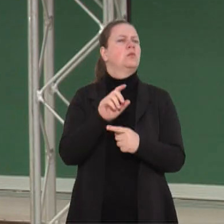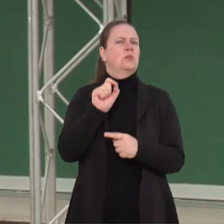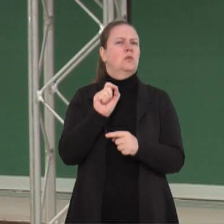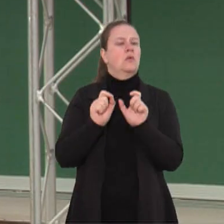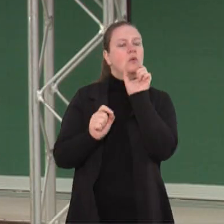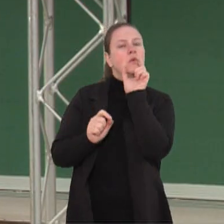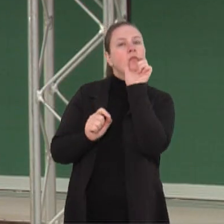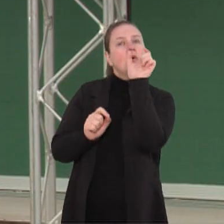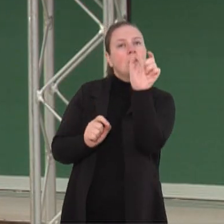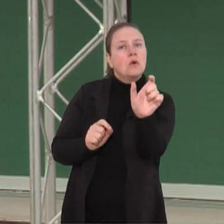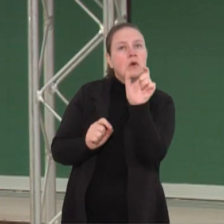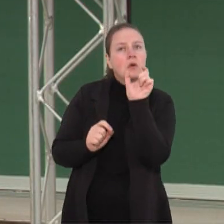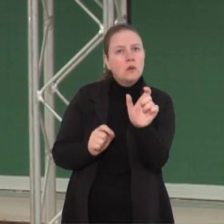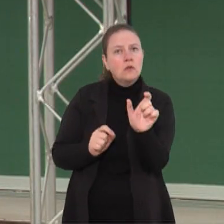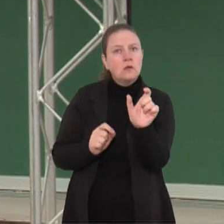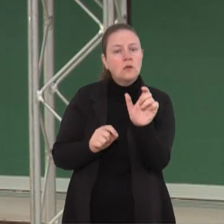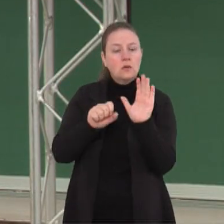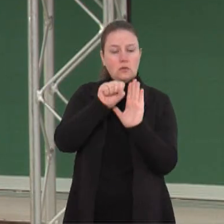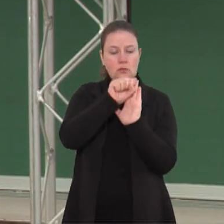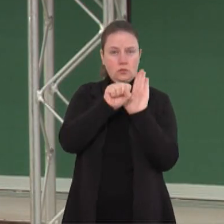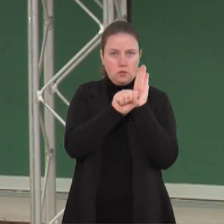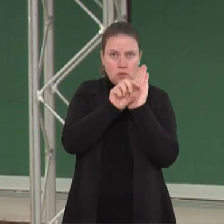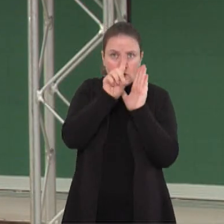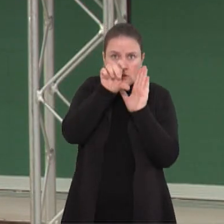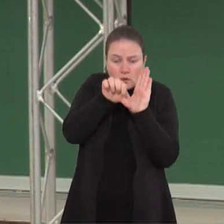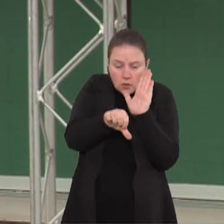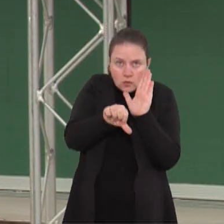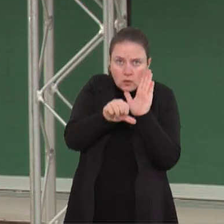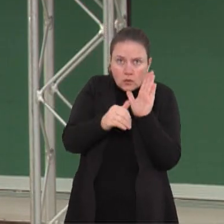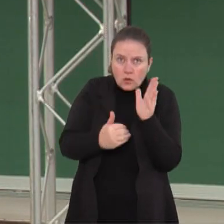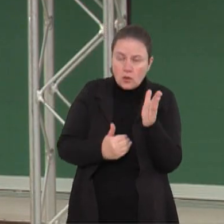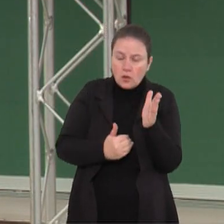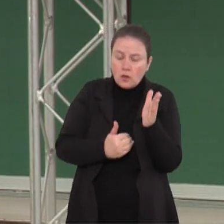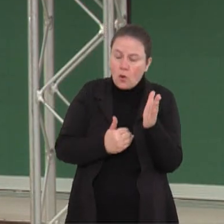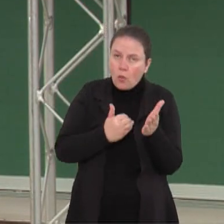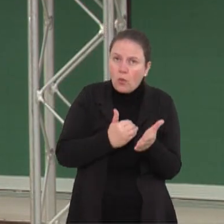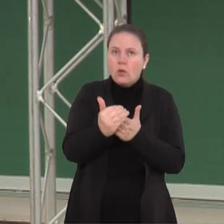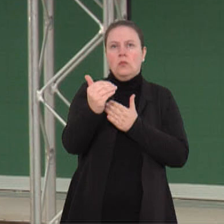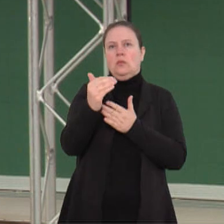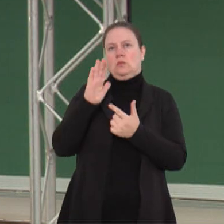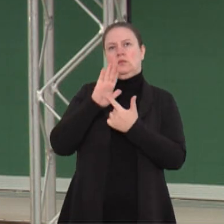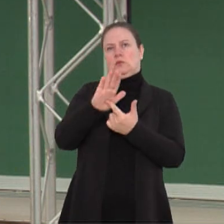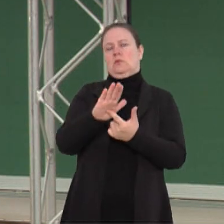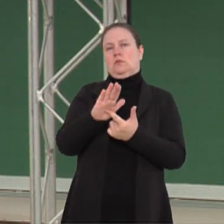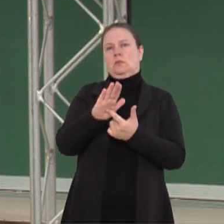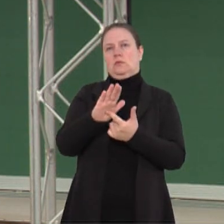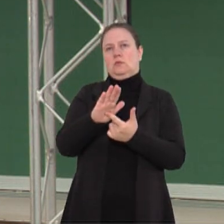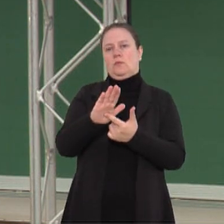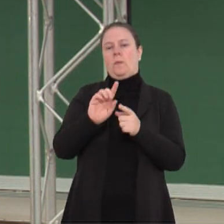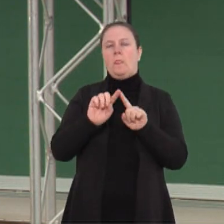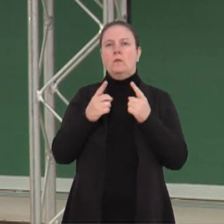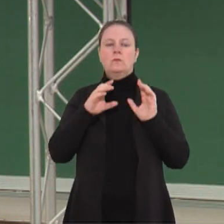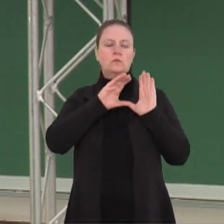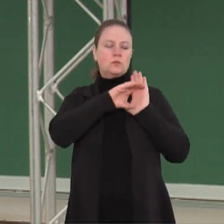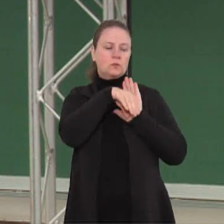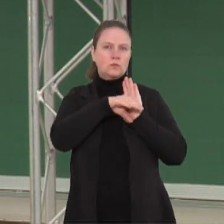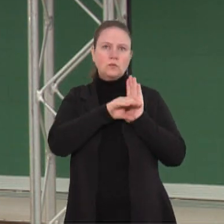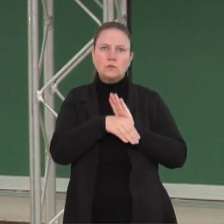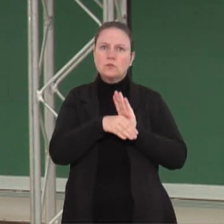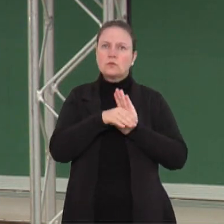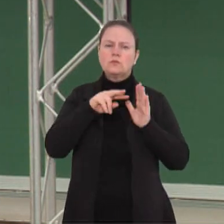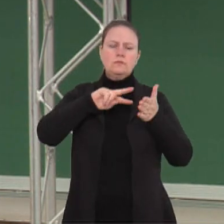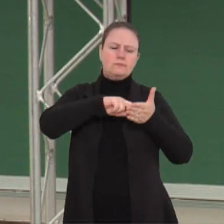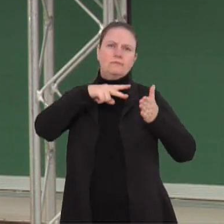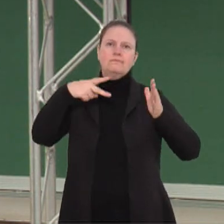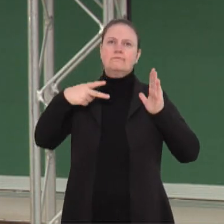foi cunhada recentemente no século XIX. Mas, ao cunhar a palavra e dar o conceito do que é ideologia,